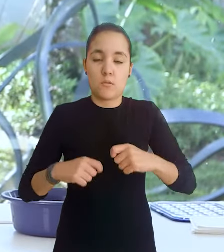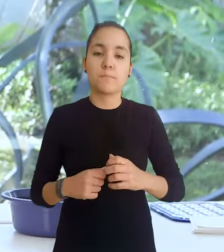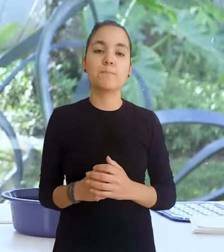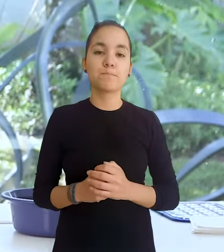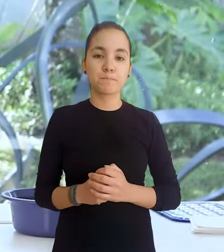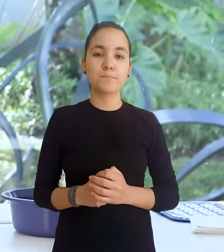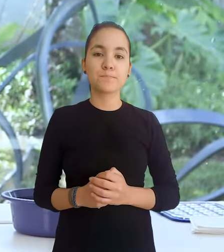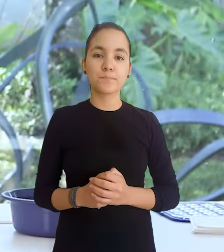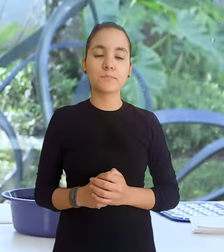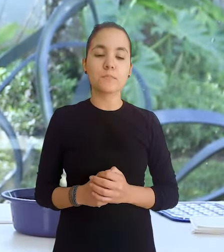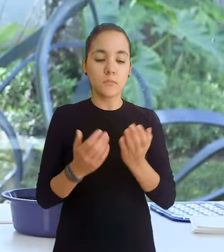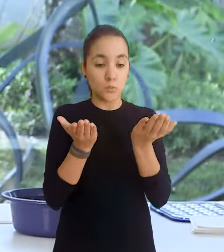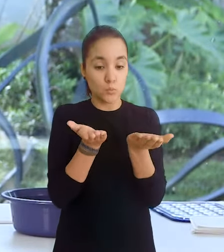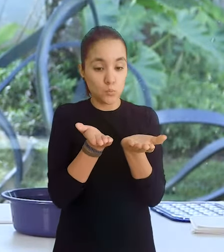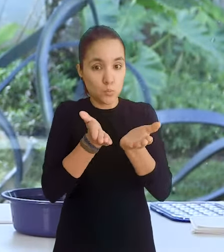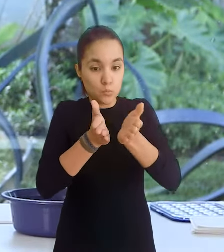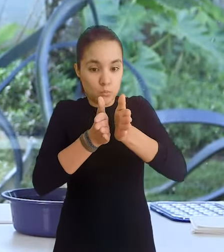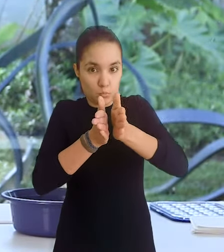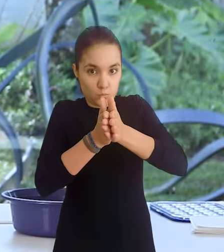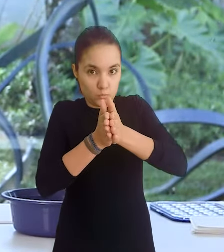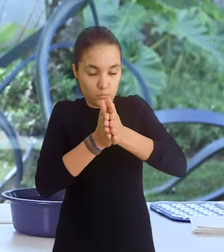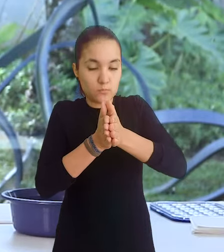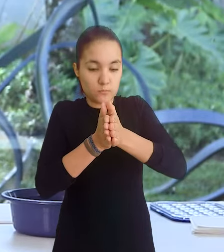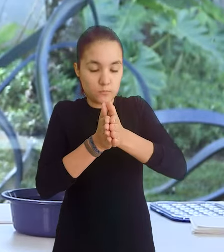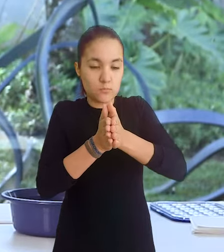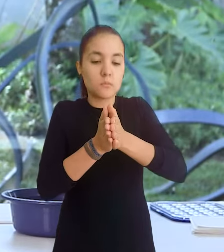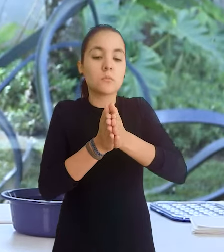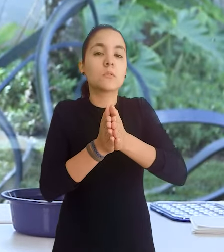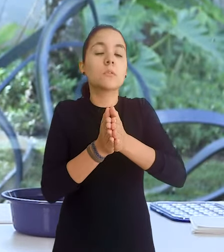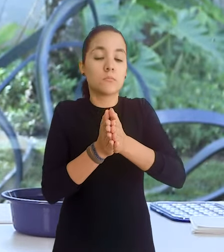caderninho. Então, você dobra ela ao meio uma vez,